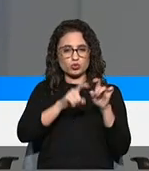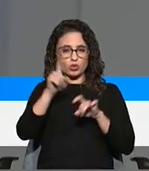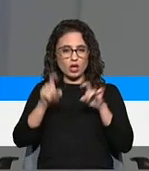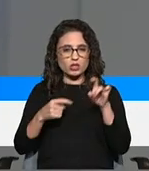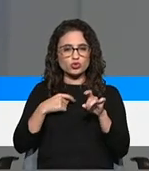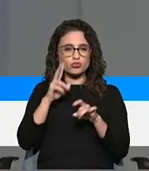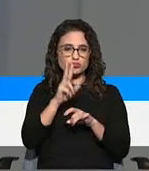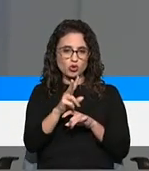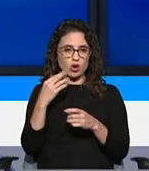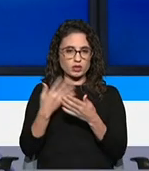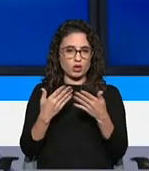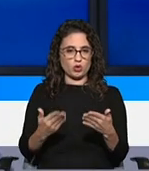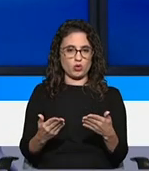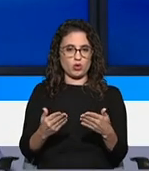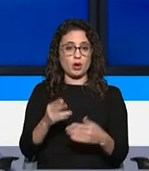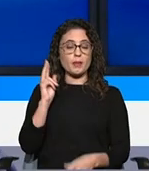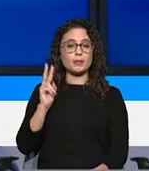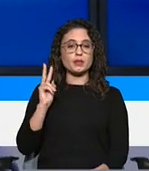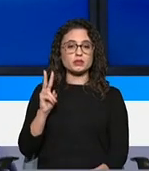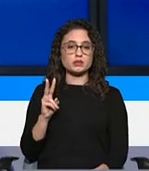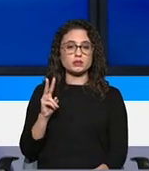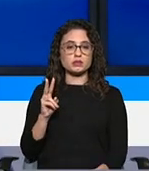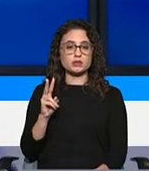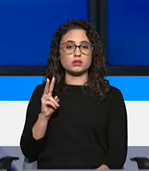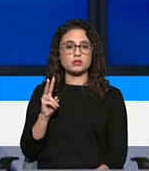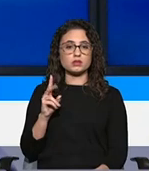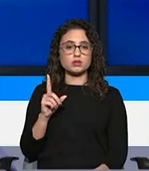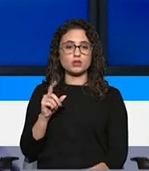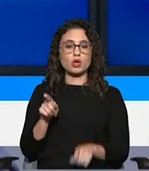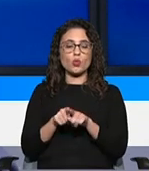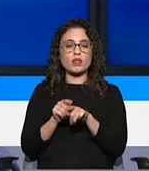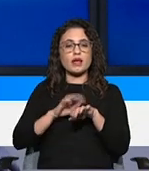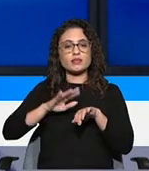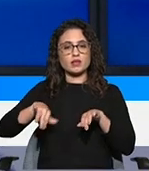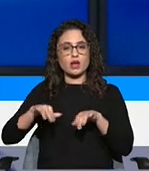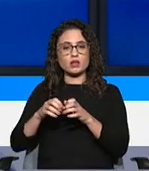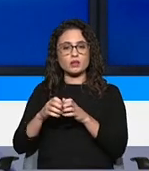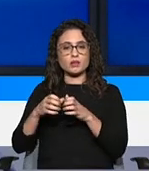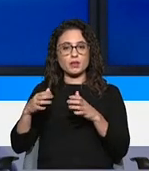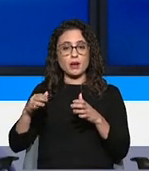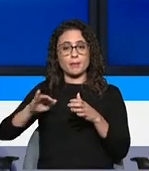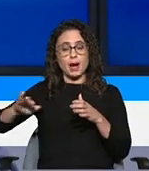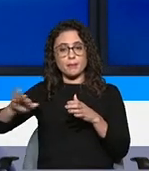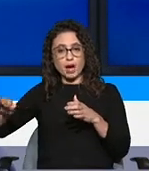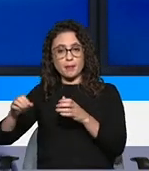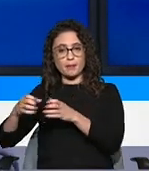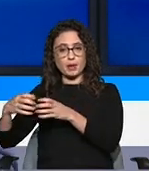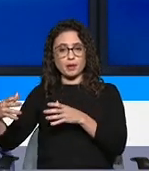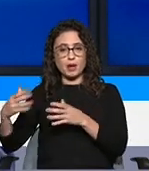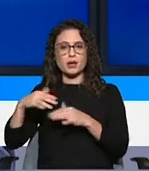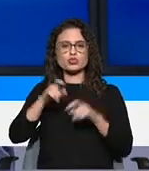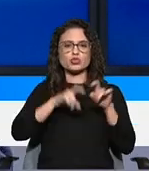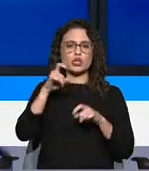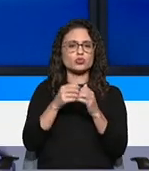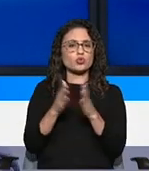temos visto o PSD e com o crmo da direita com o cremento da direita da da Extrema direita do as sondagens terão acontecidas todas antes